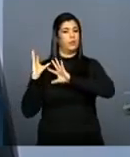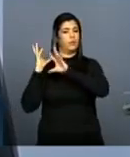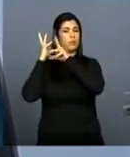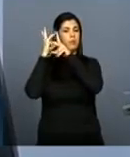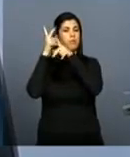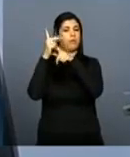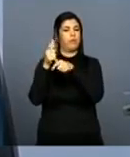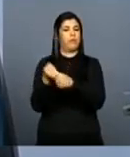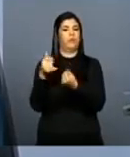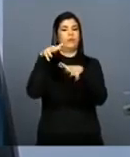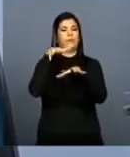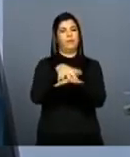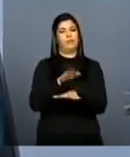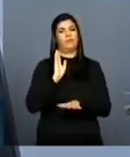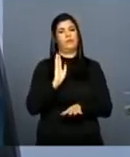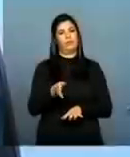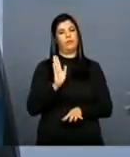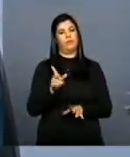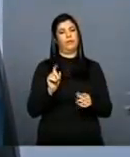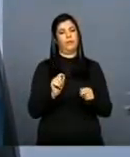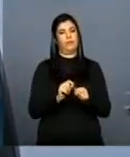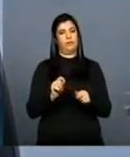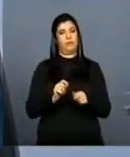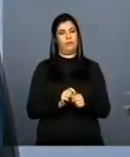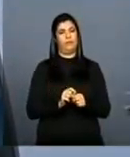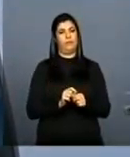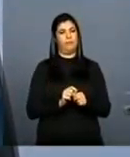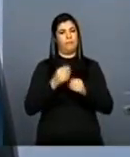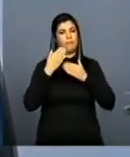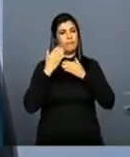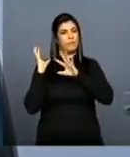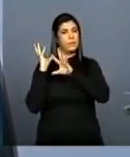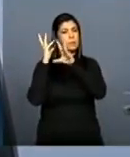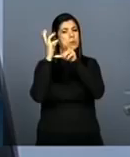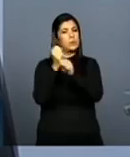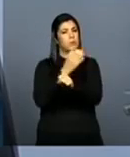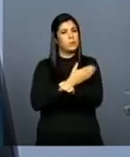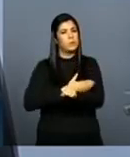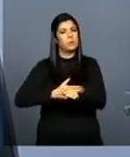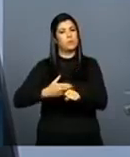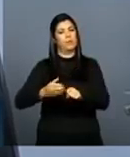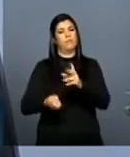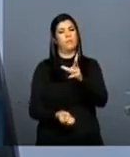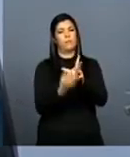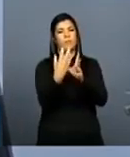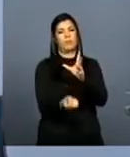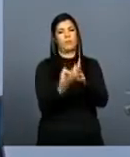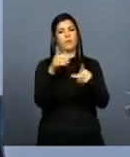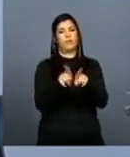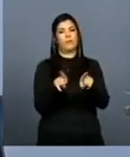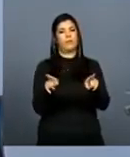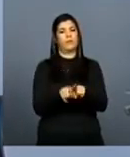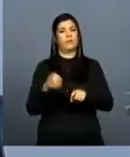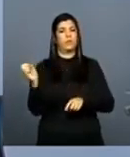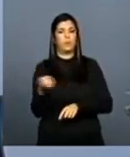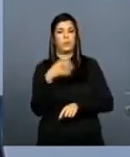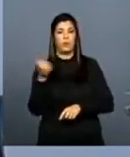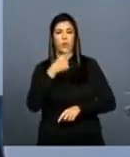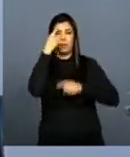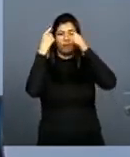de inclusão. E uma trajetória de muita produção e de muita criação e de muita